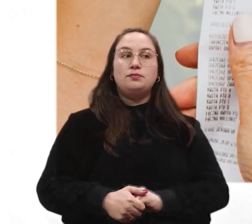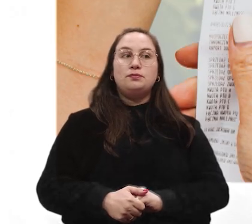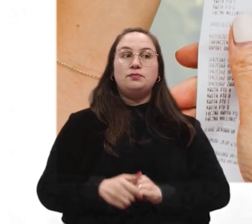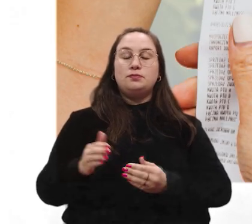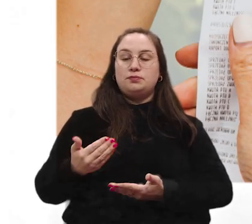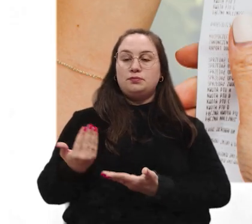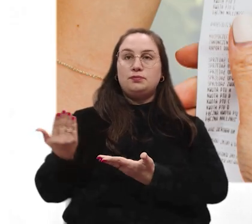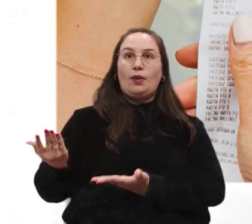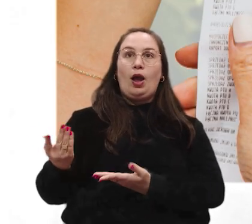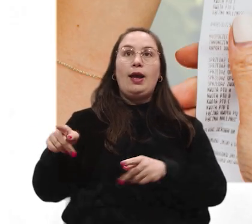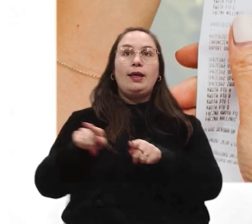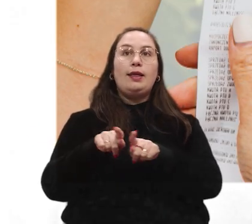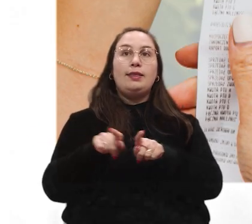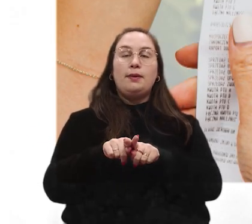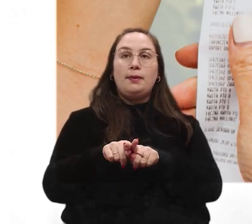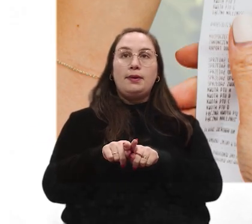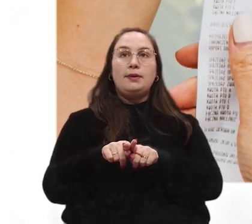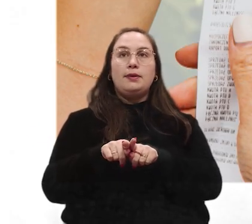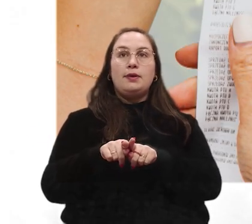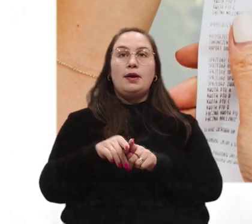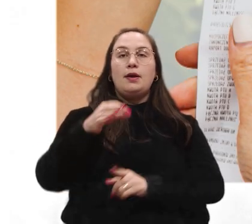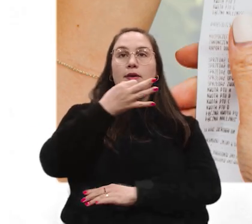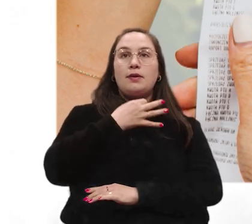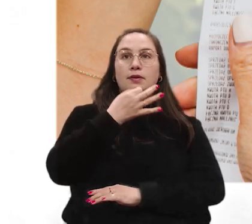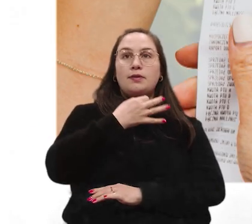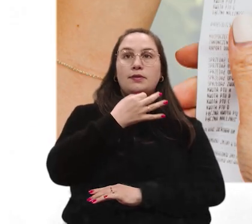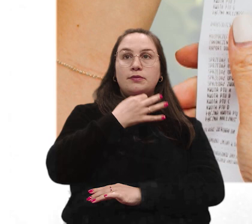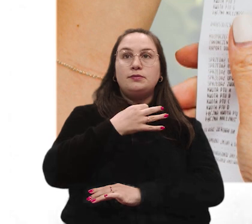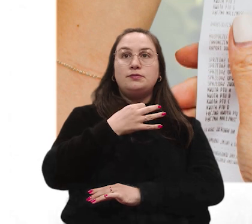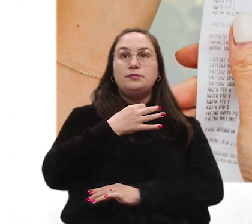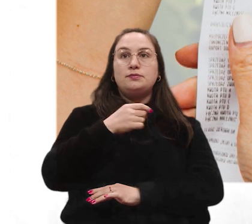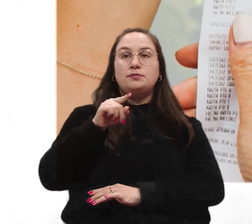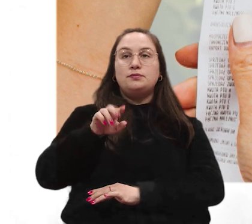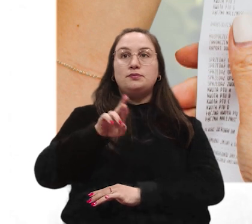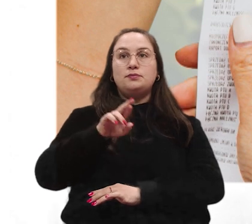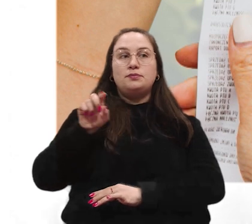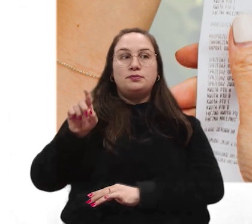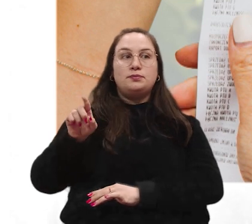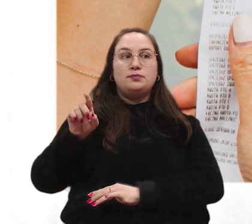www.consumidor.gov.br ou através do